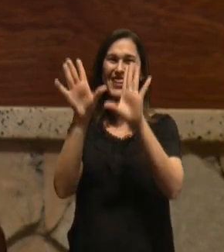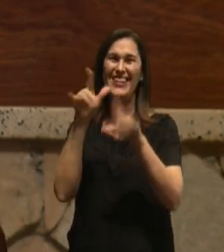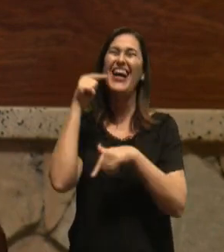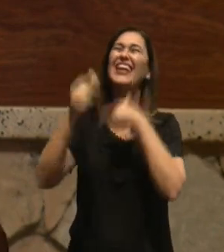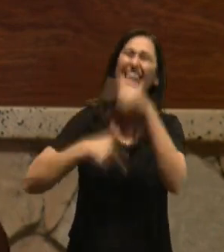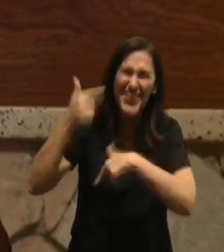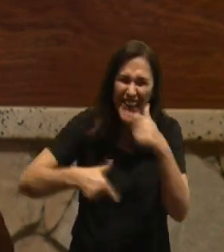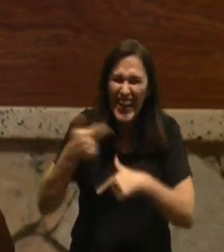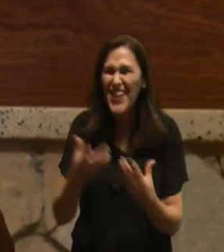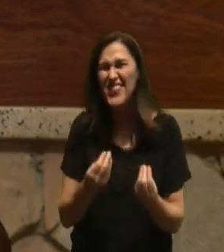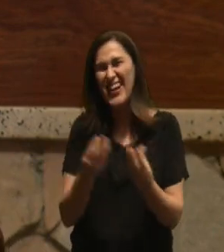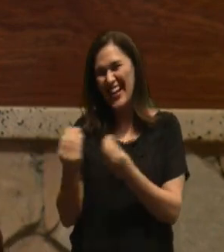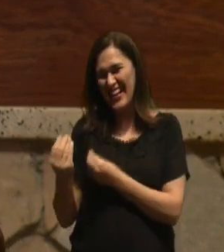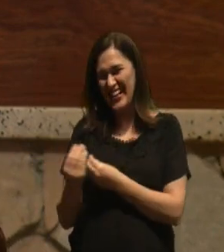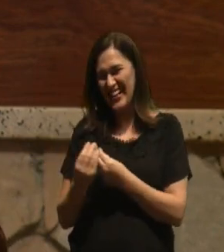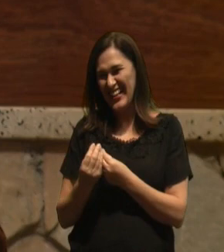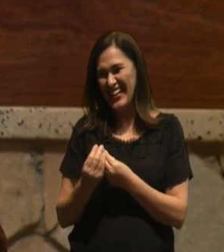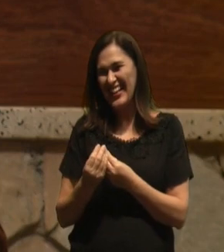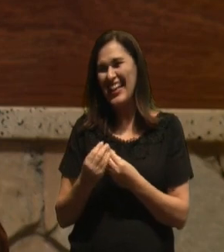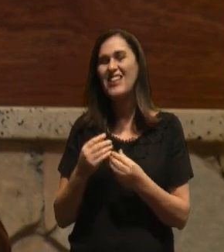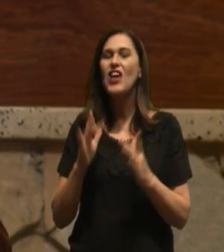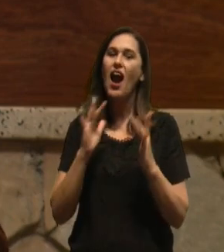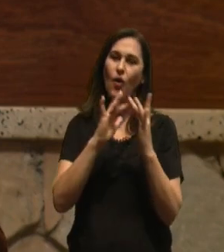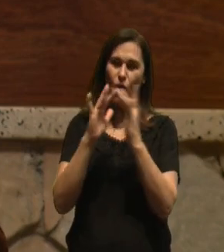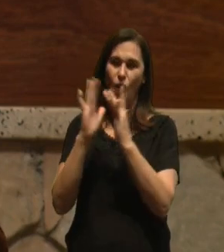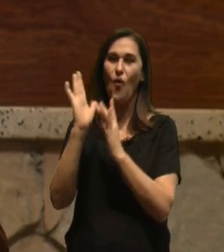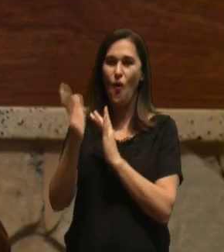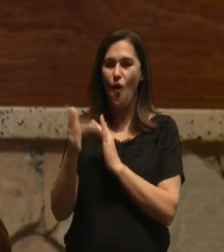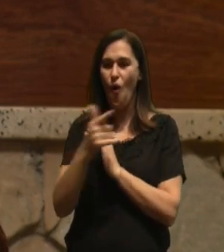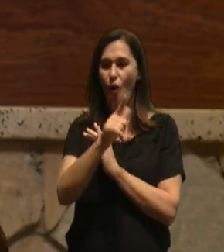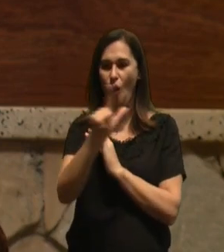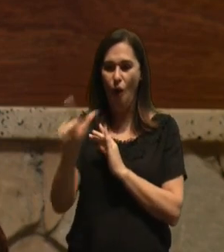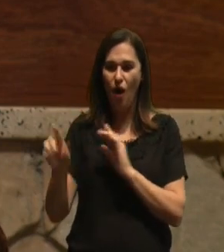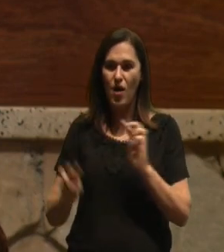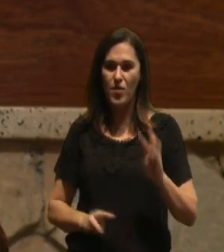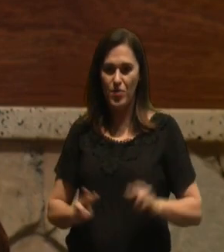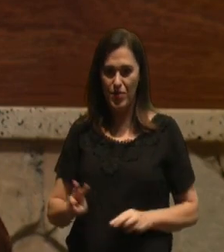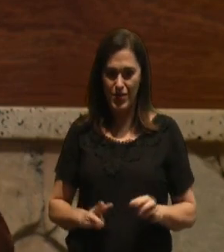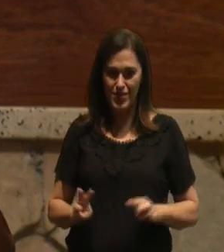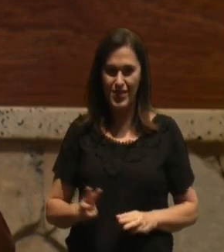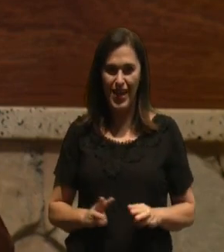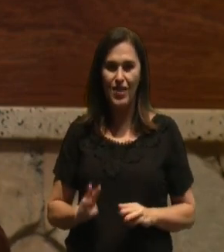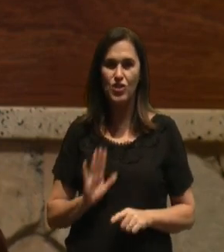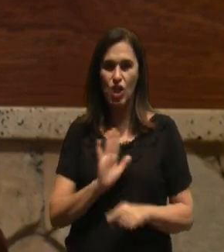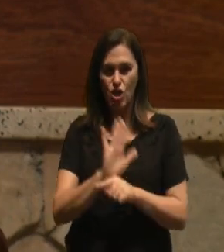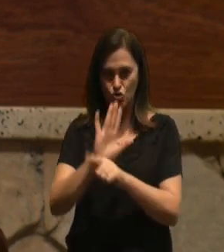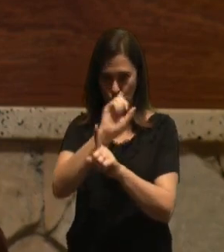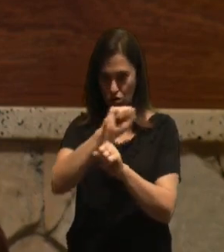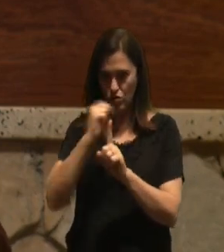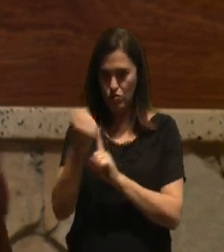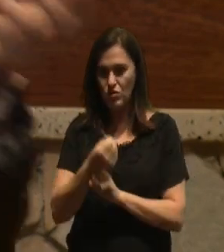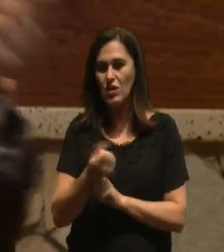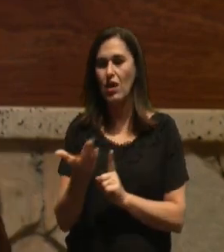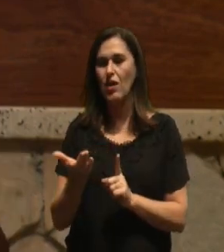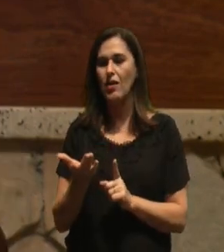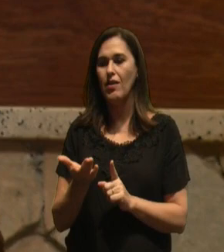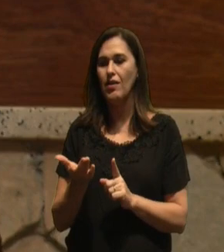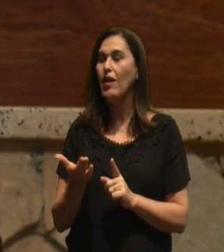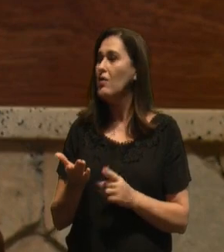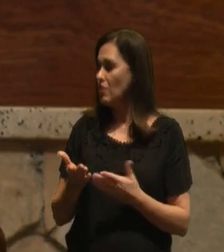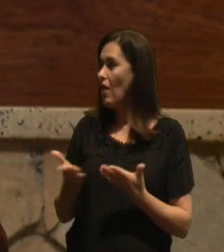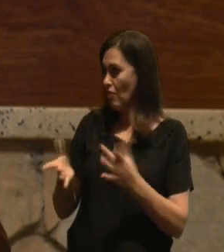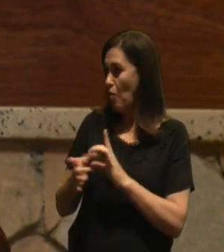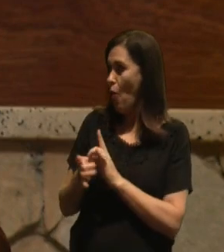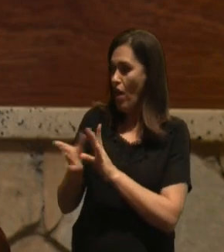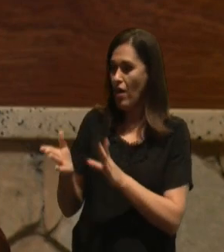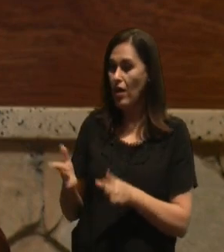vai fazer? Não, nós já entramos em contato com outro ministério, o Ministério da Ação Social, já nos colocamos à disposição da irmã